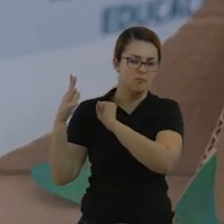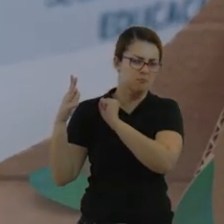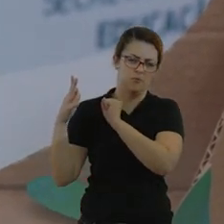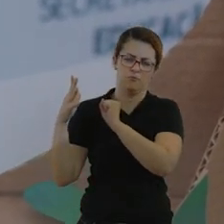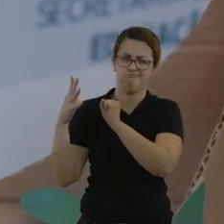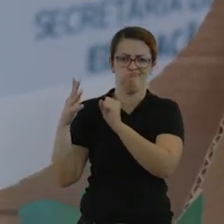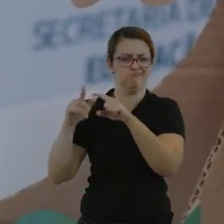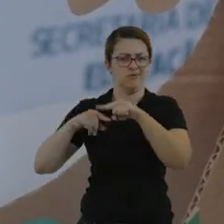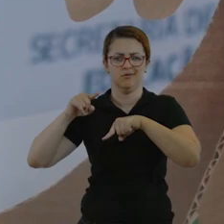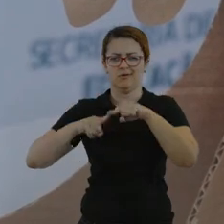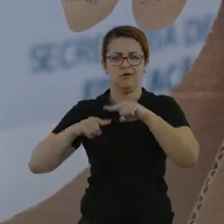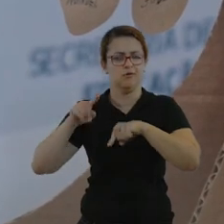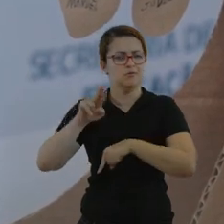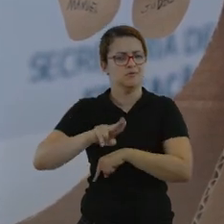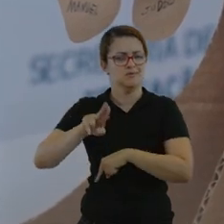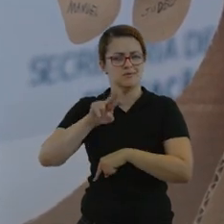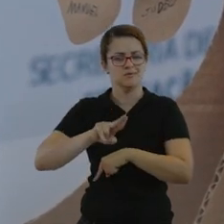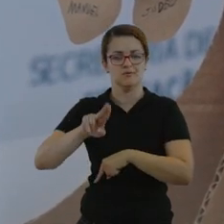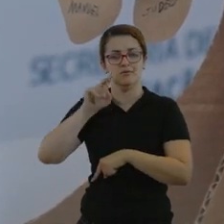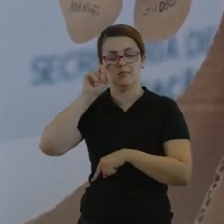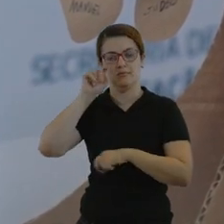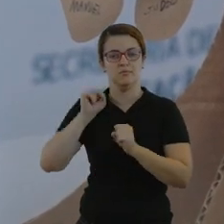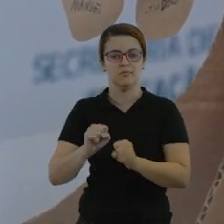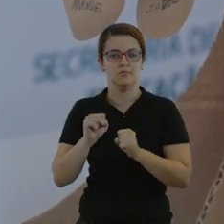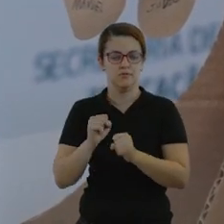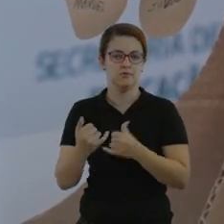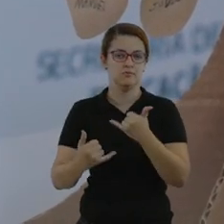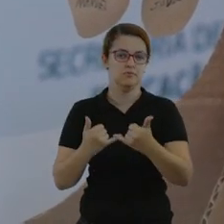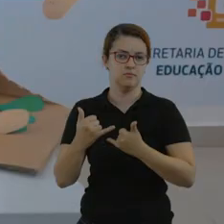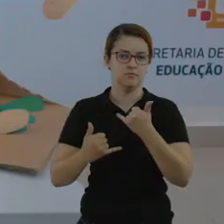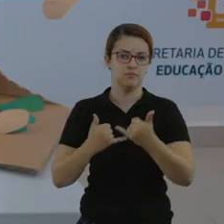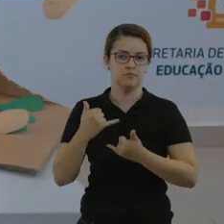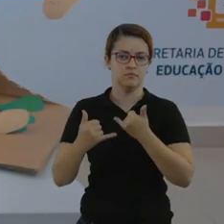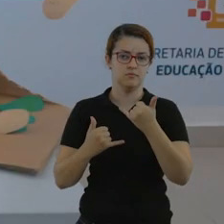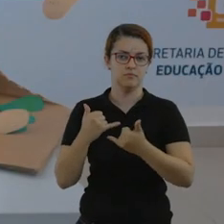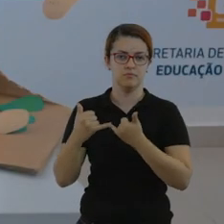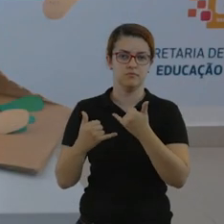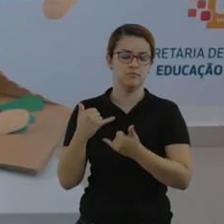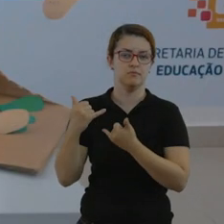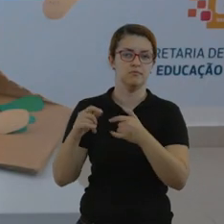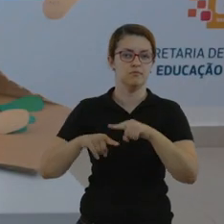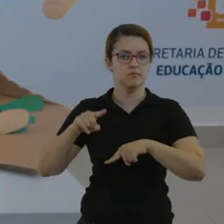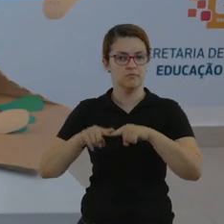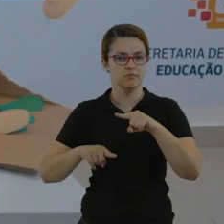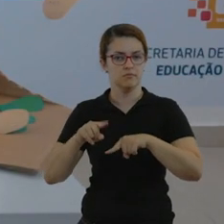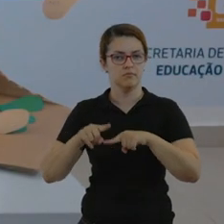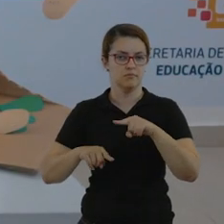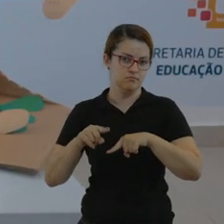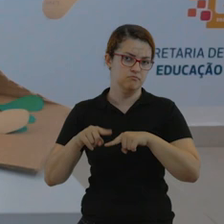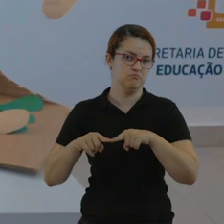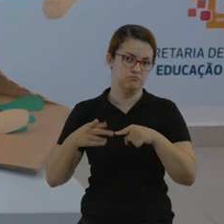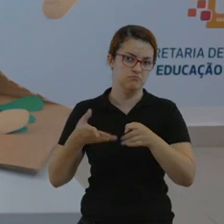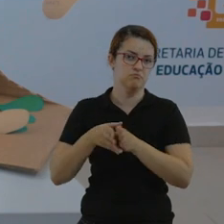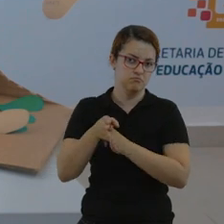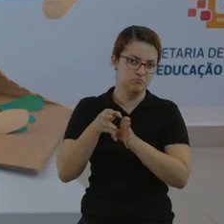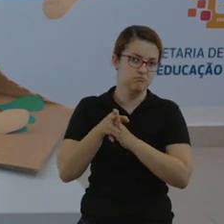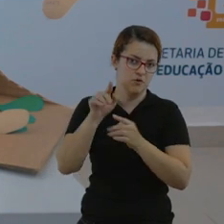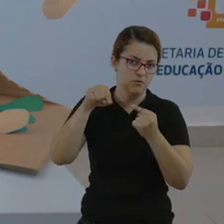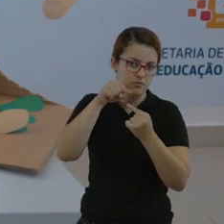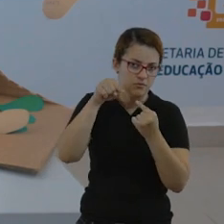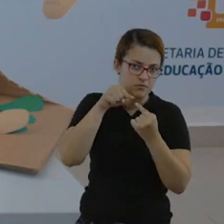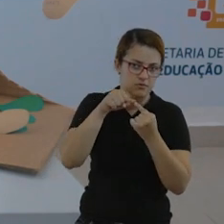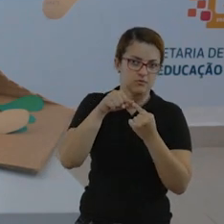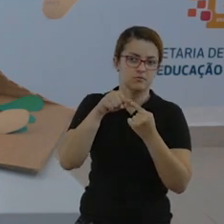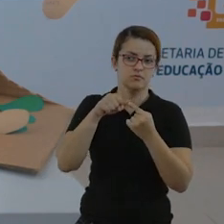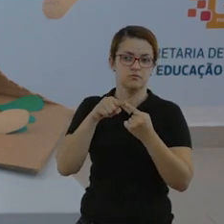essas folhas podem ser feitas de vários materiais. Aí você pode brincar de explorar os materiais, né? Que é a nossa proposta. A